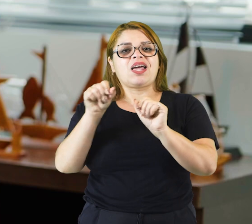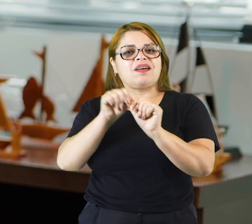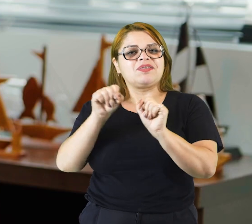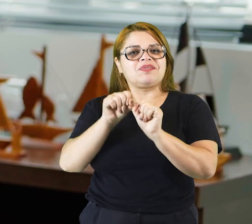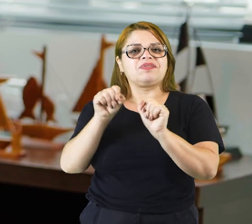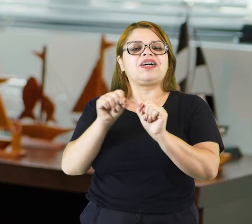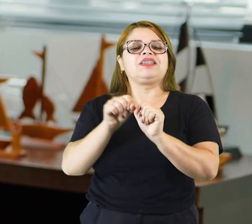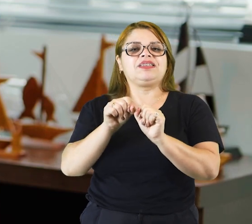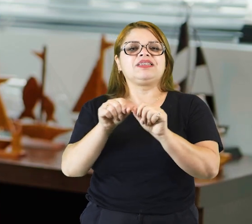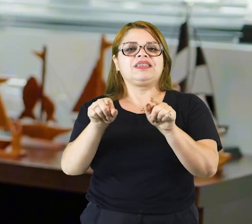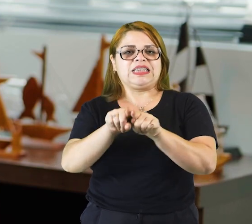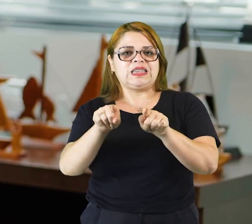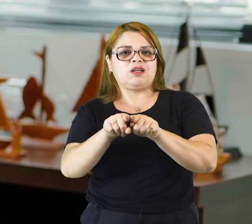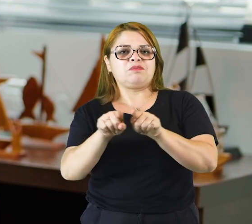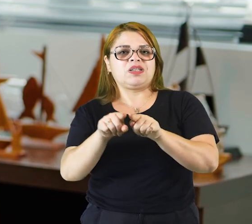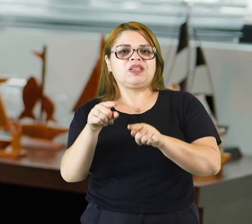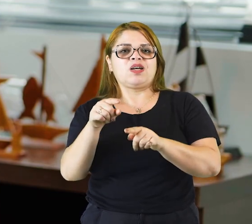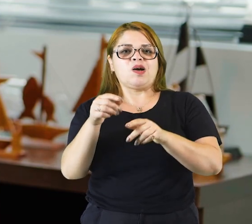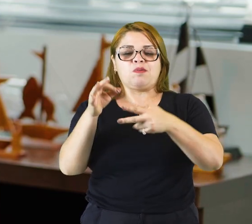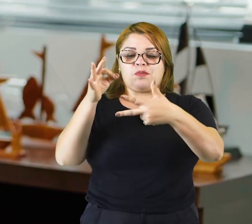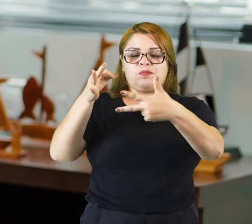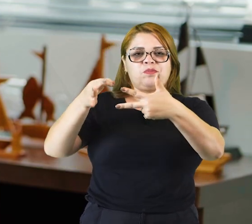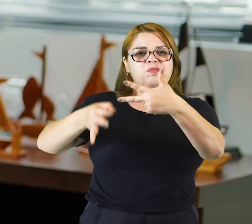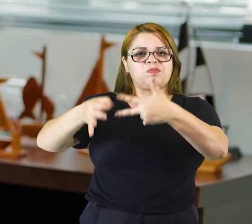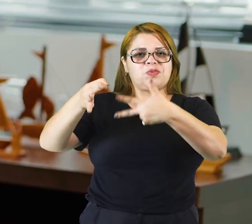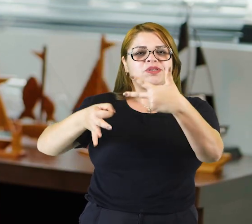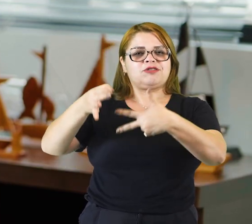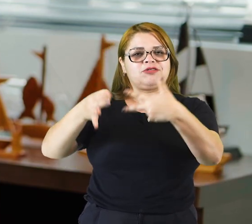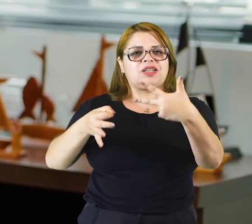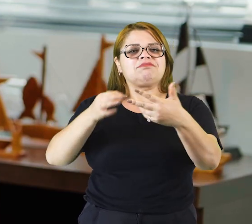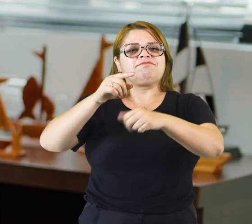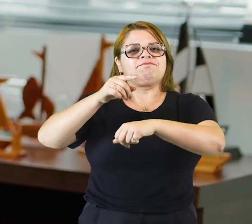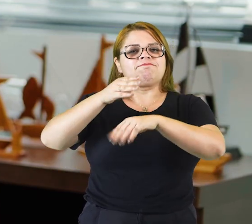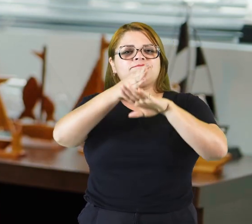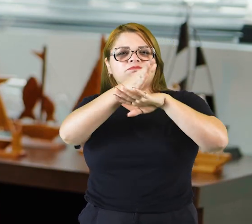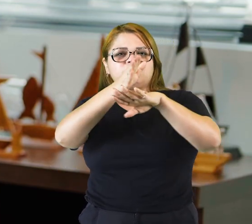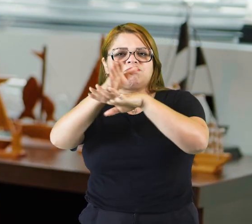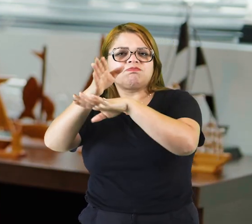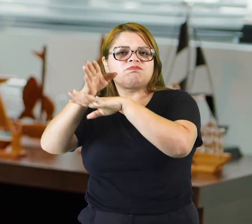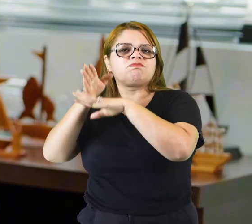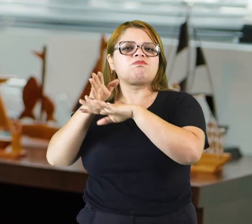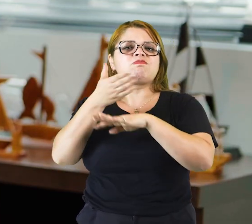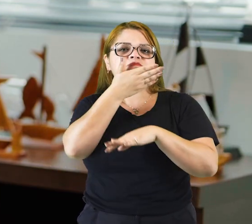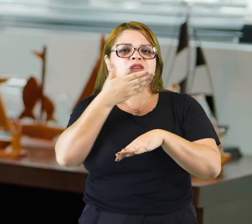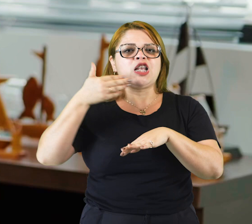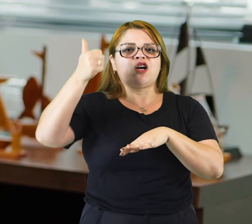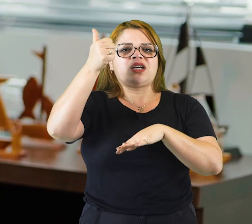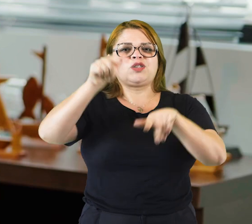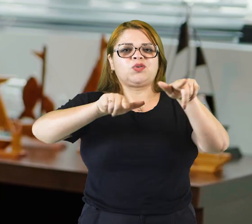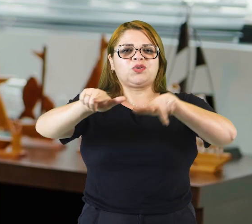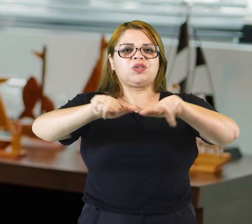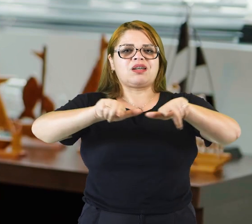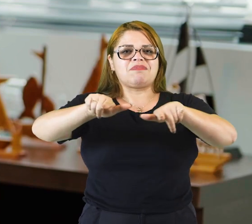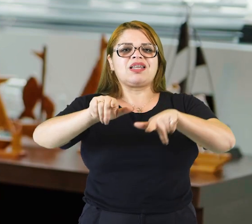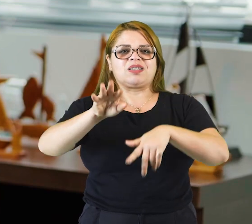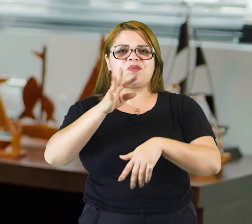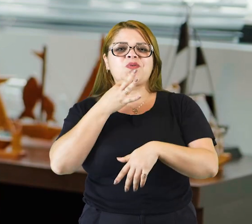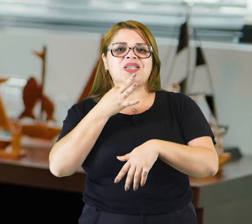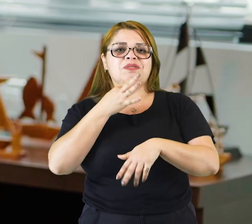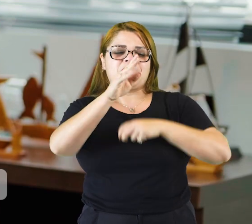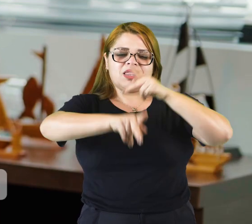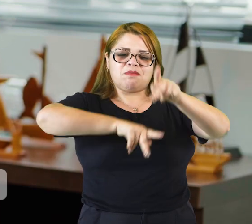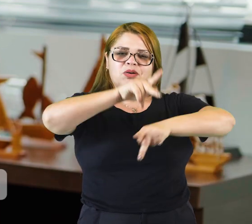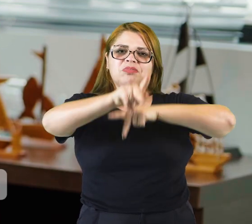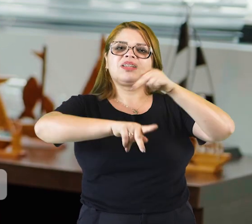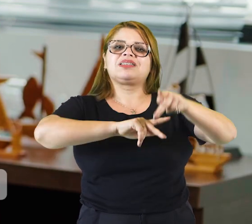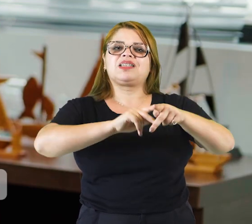dela têm levado o Poder Judiciário cada hora para locais melhores e maiores. Então, o reconhecimento